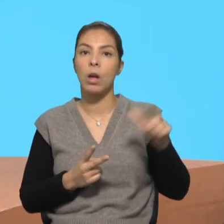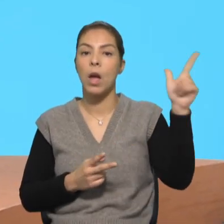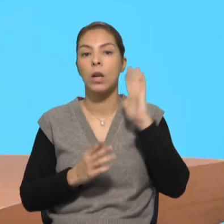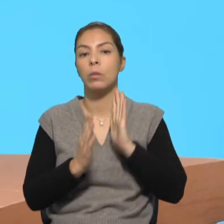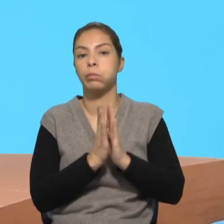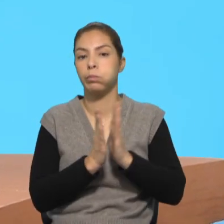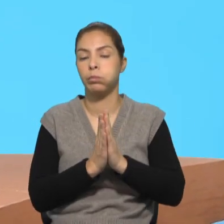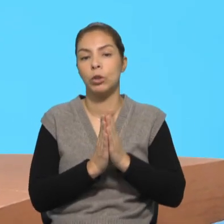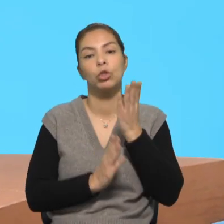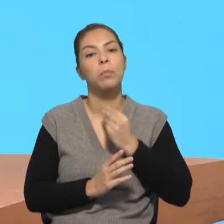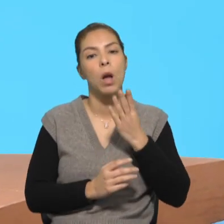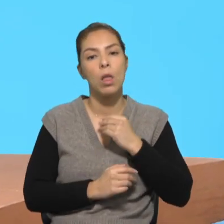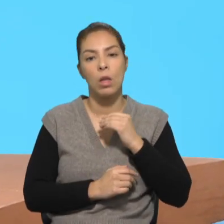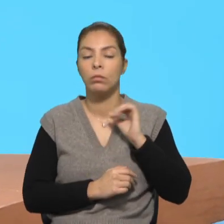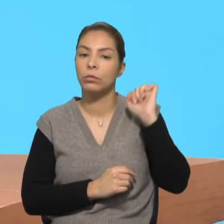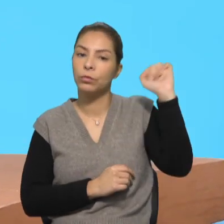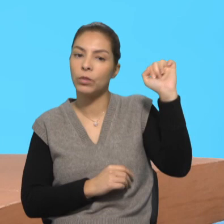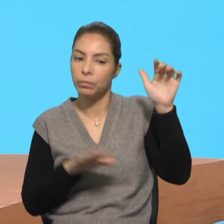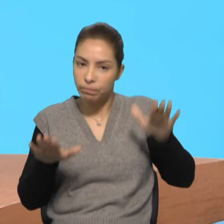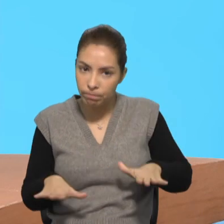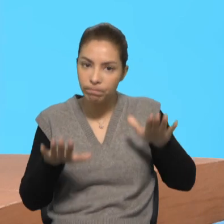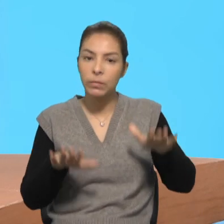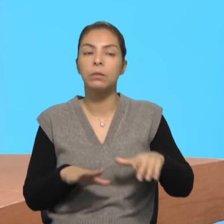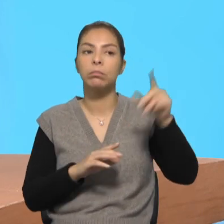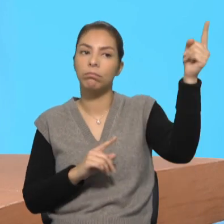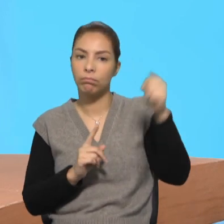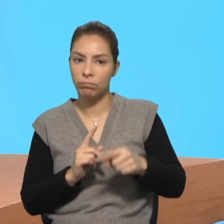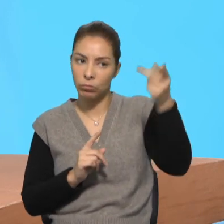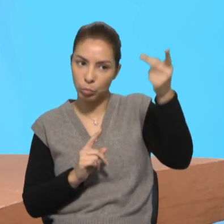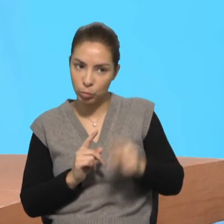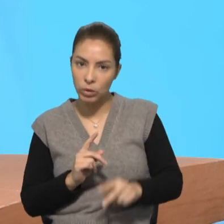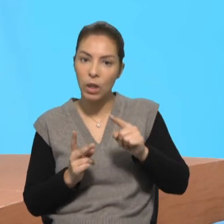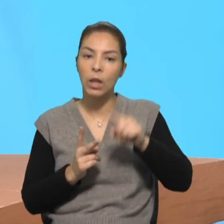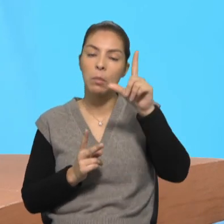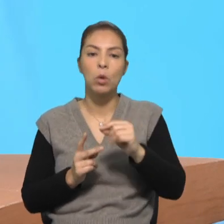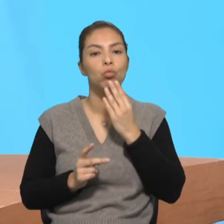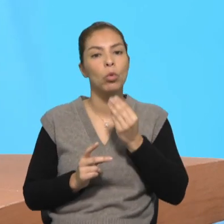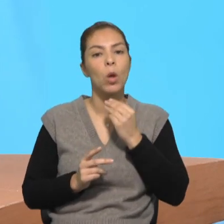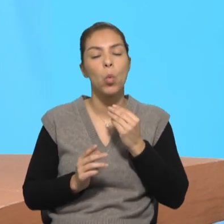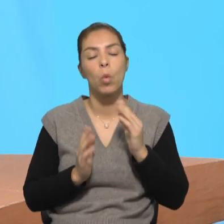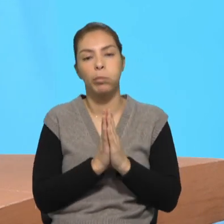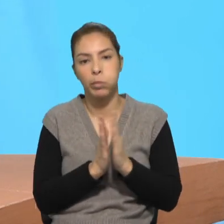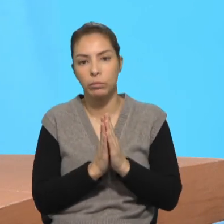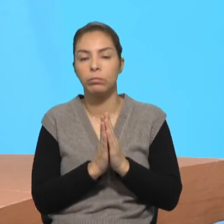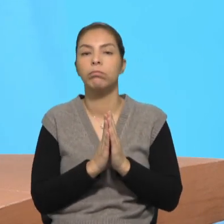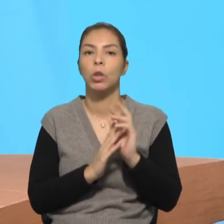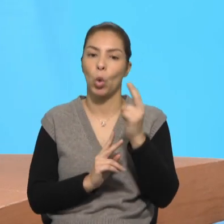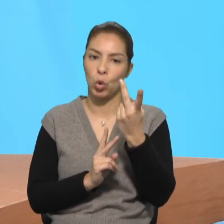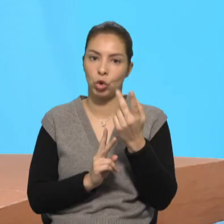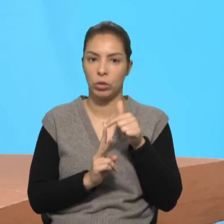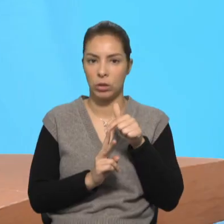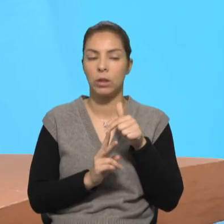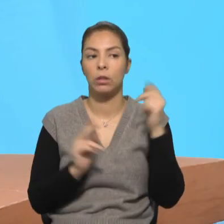e a Miriam Assor, que vem do judaísmo, para nos falar das tradições, quer no islamismo, quer